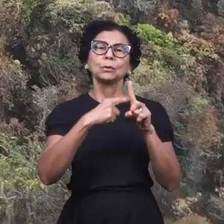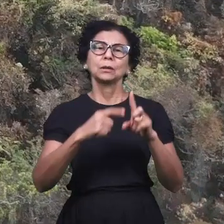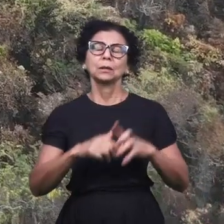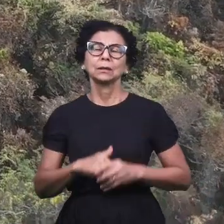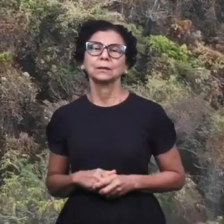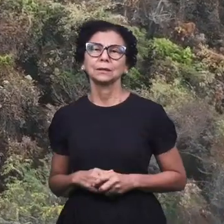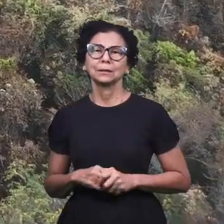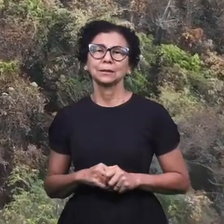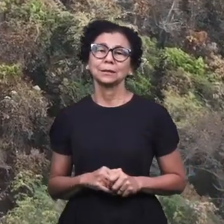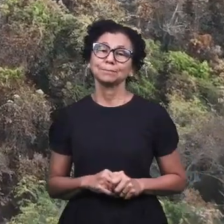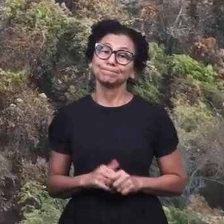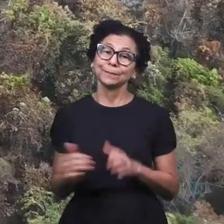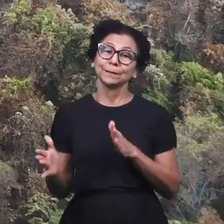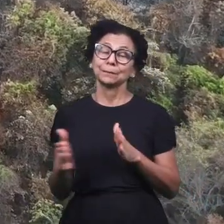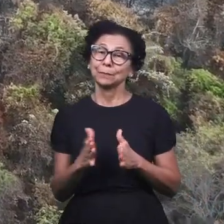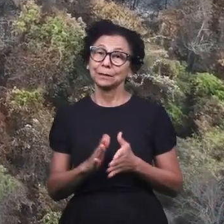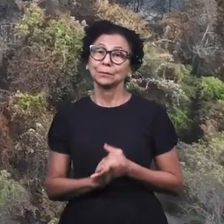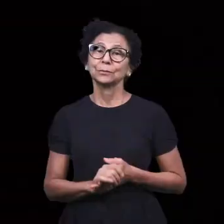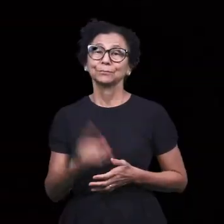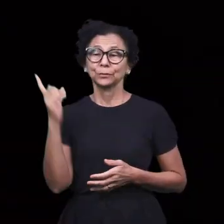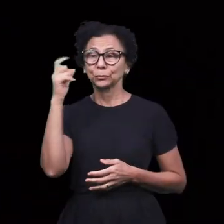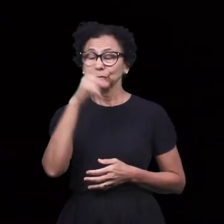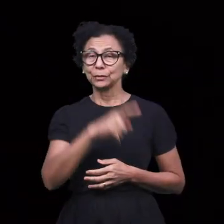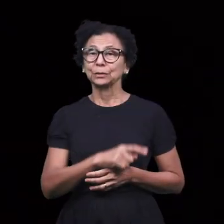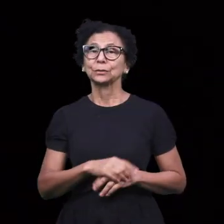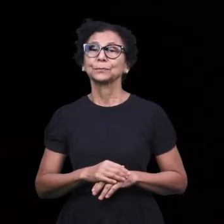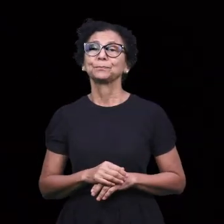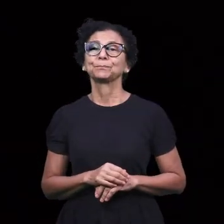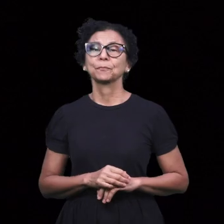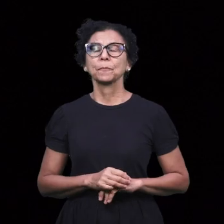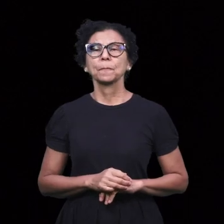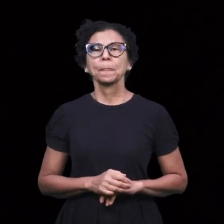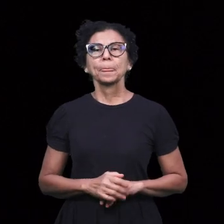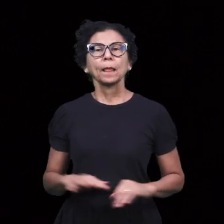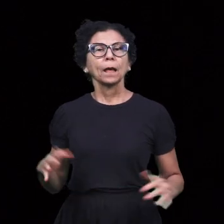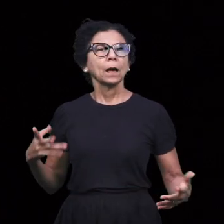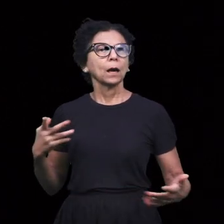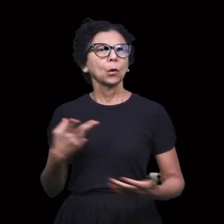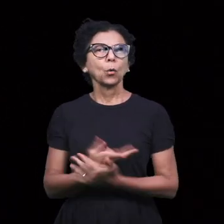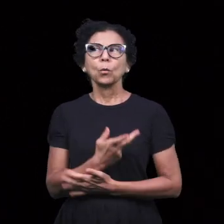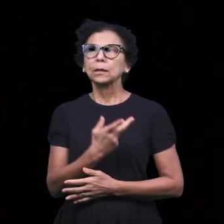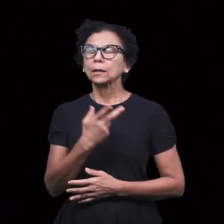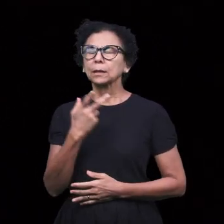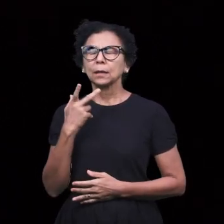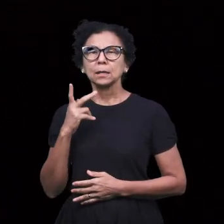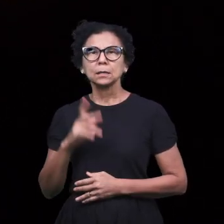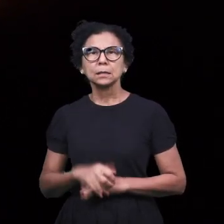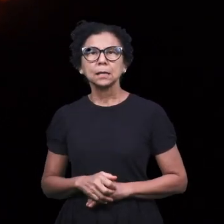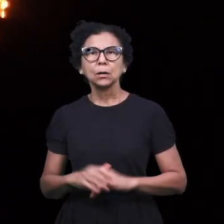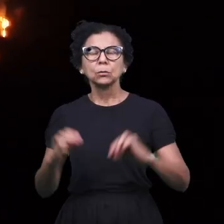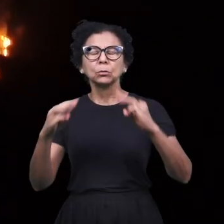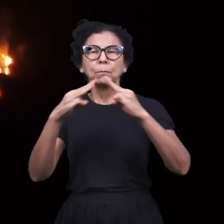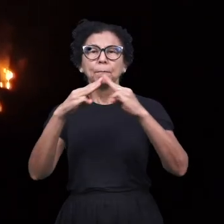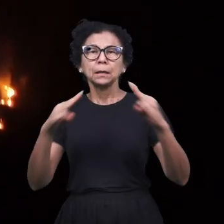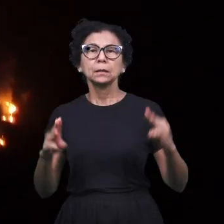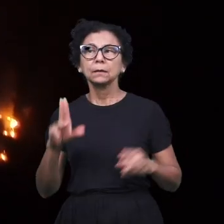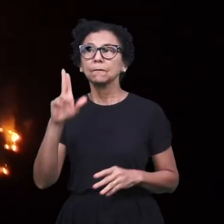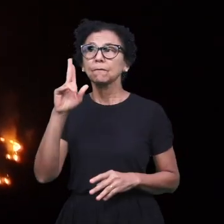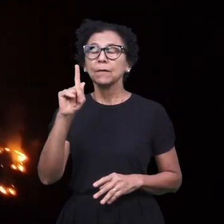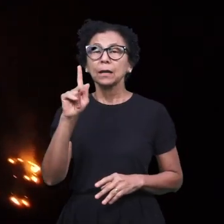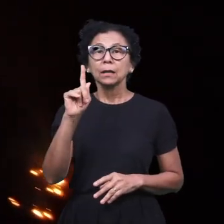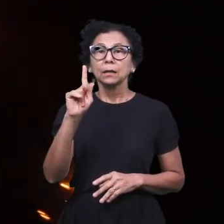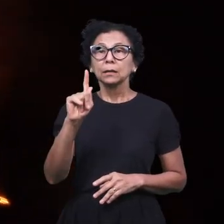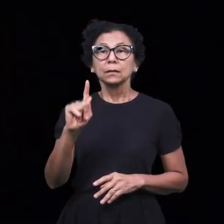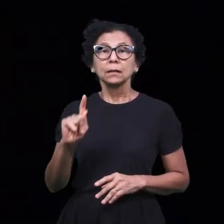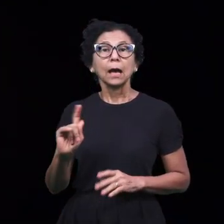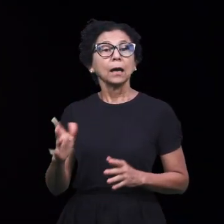combate, especialmente nessa época do ano, um grande desafio. Uma destas queimadas surgiu nos arredores do Manaim de Governador